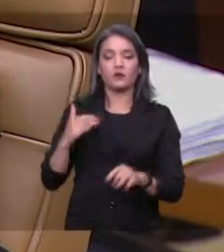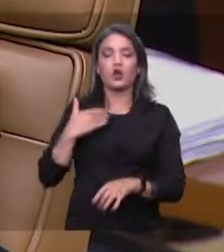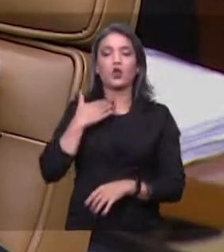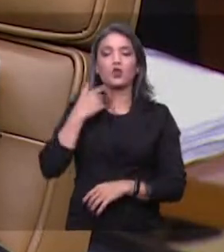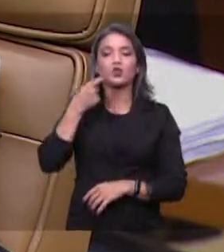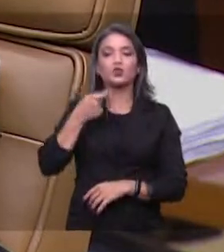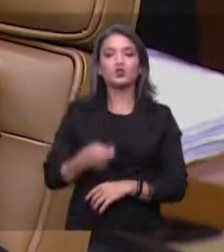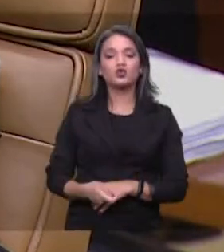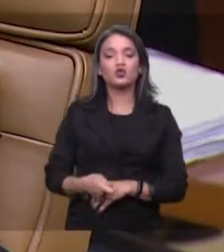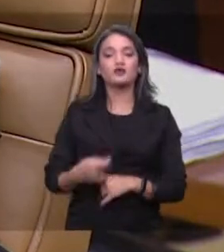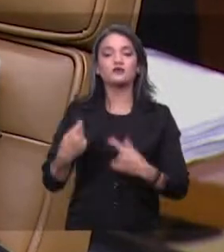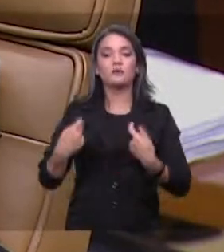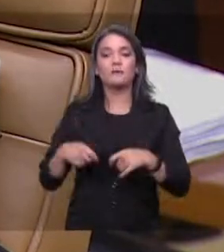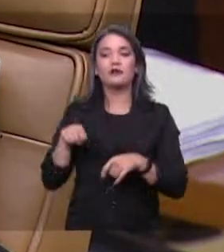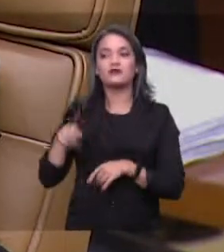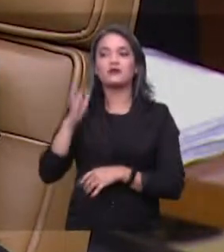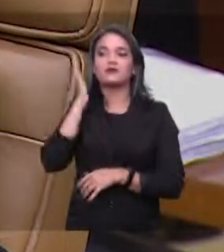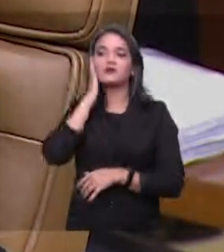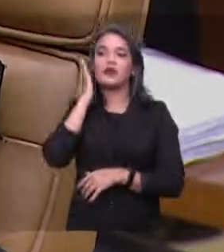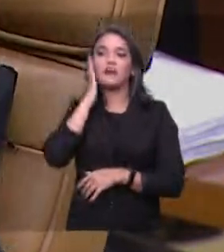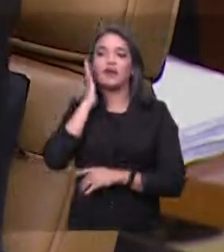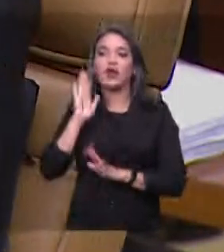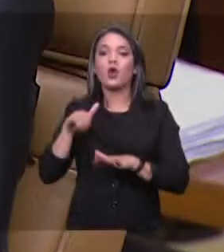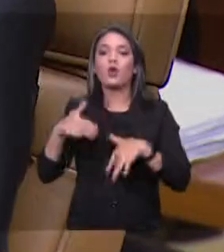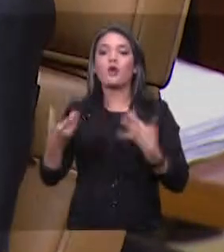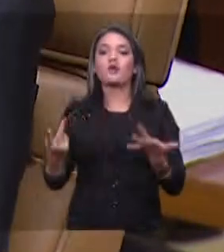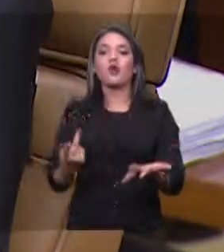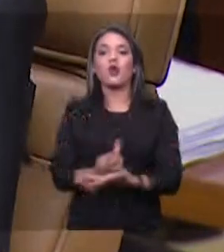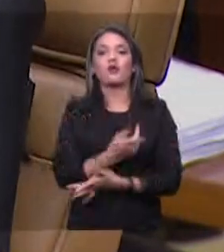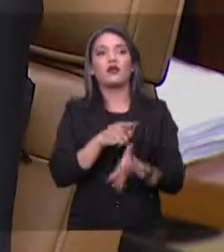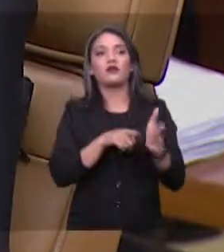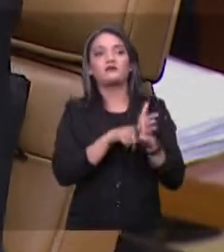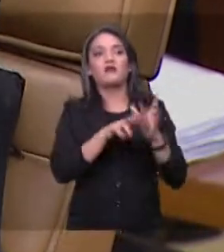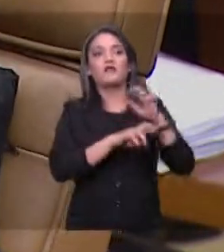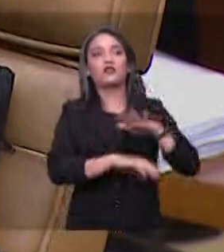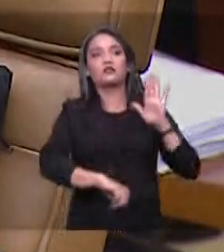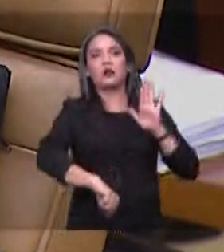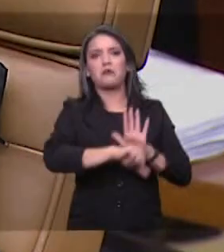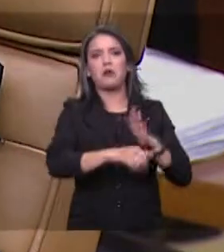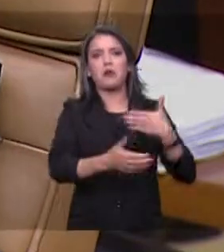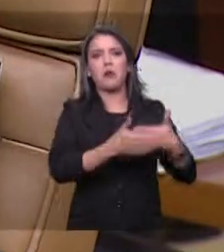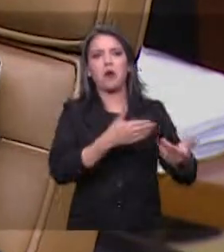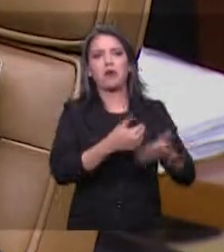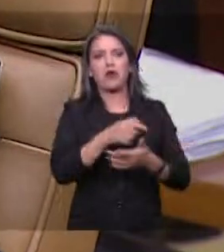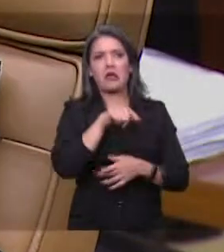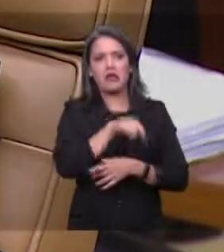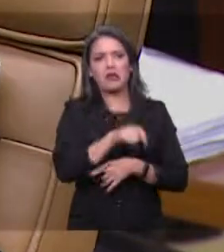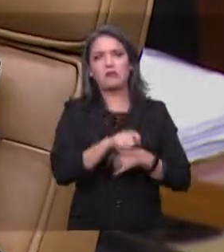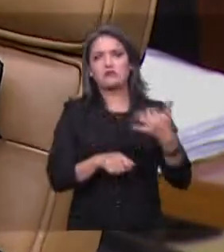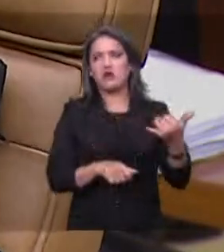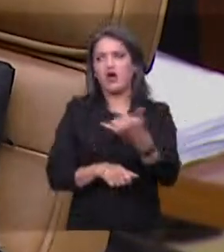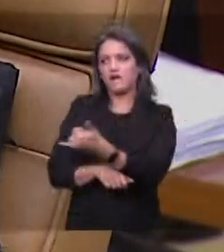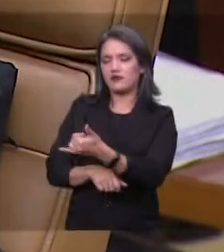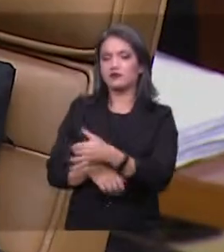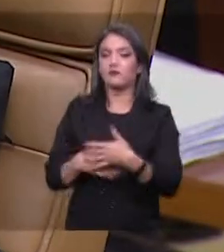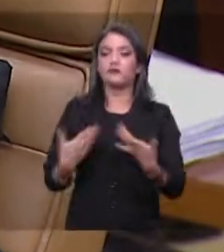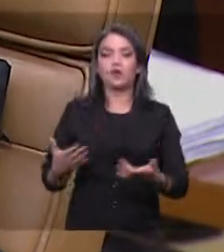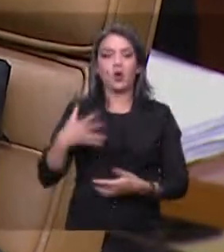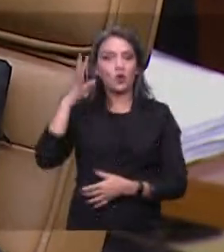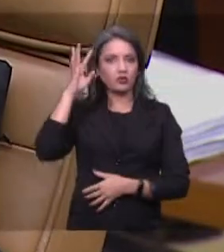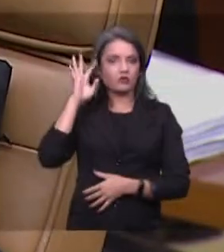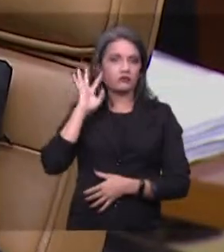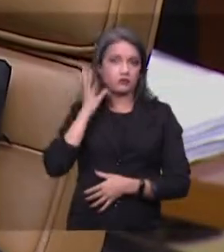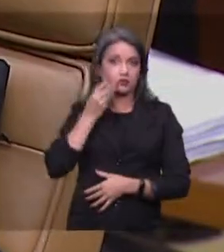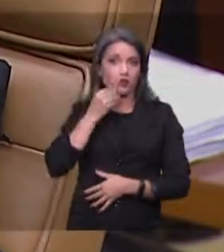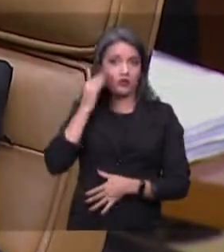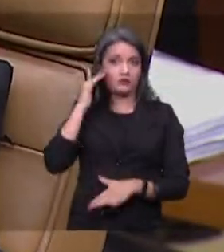deve ser informado sobre a instauração de qualquer investigação criminal. O ministro Dias Toffoli não discorda disso,